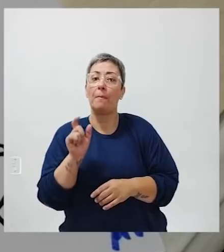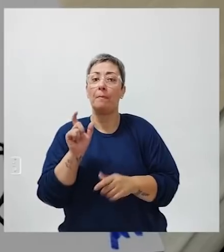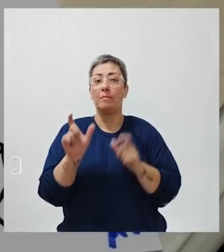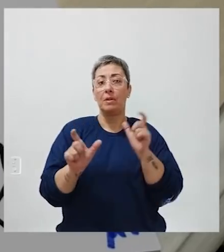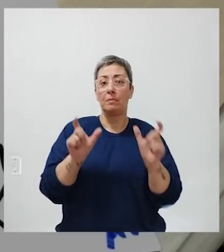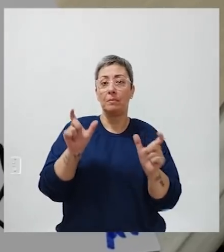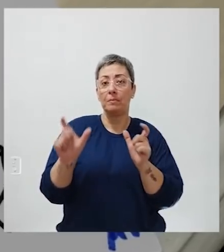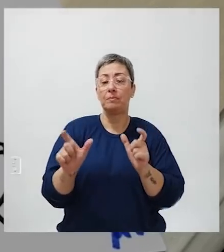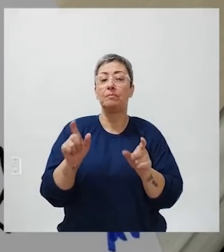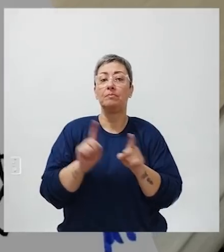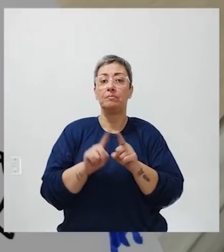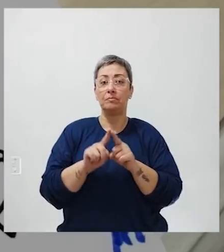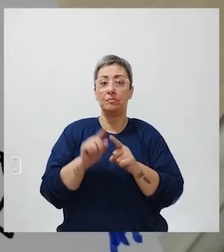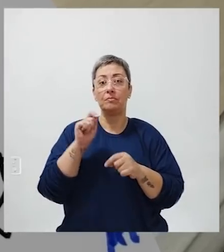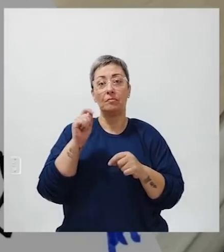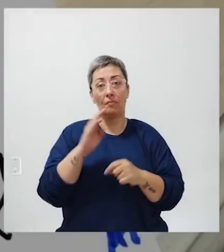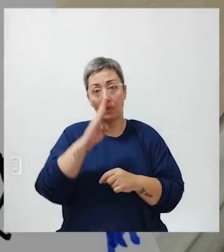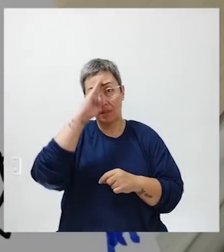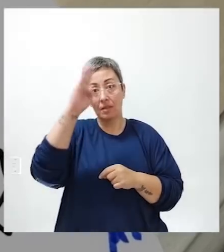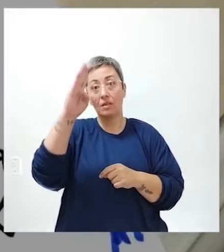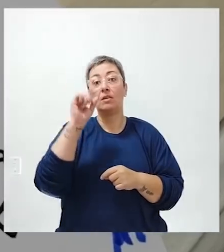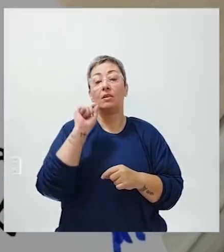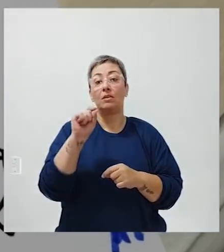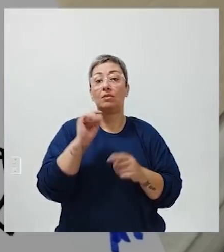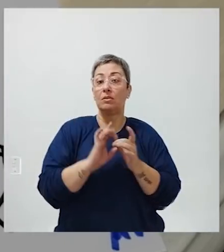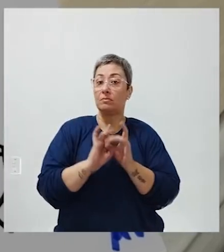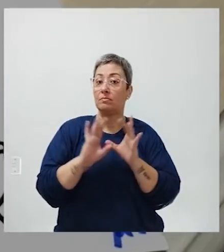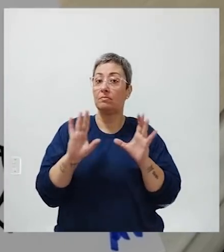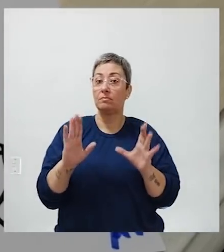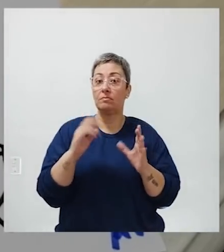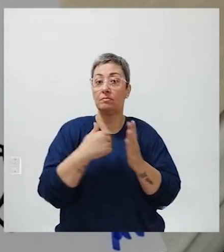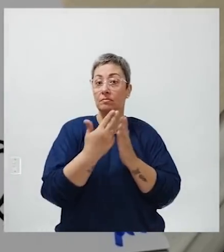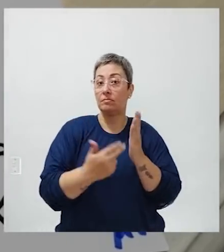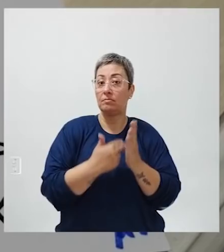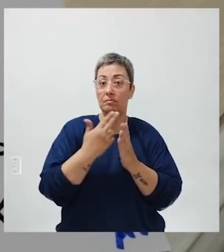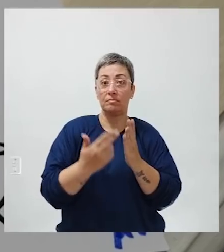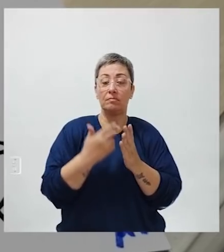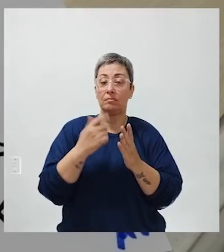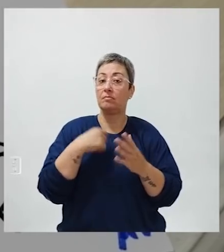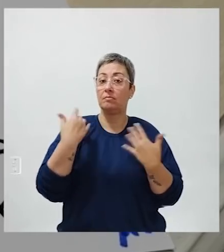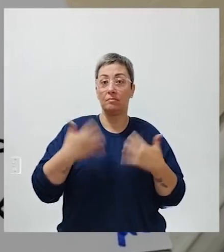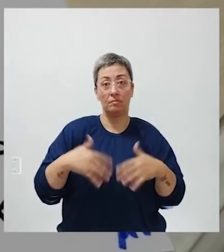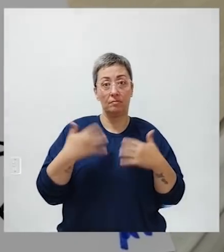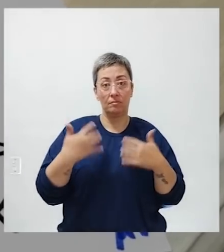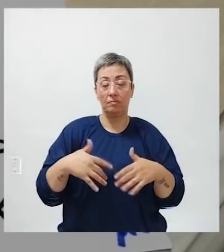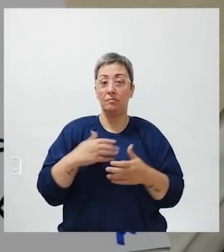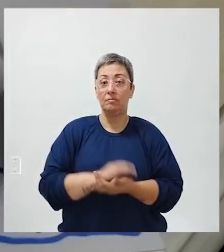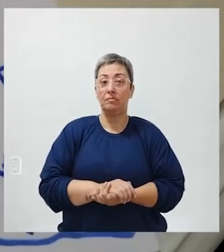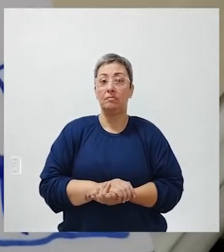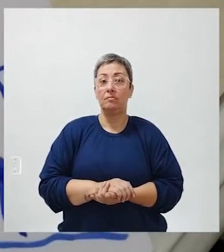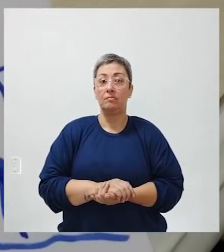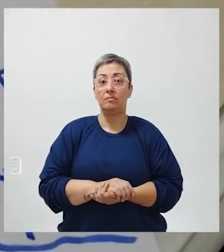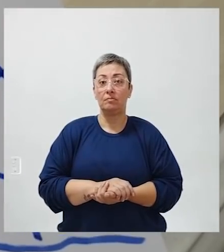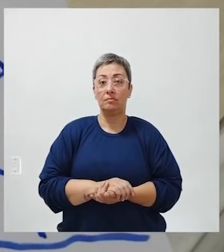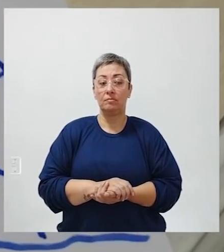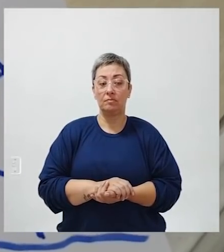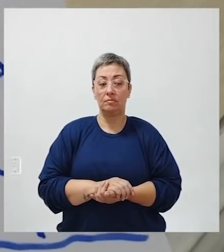cada palavra e, principalmente, deixar a criança desenhar bastante.